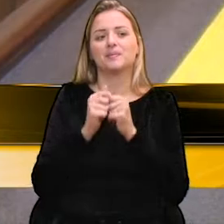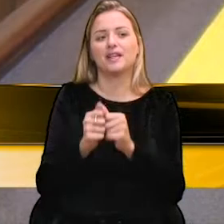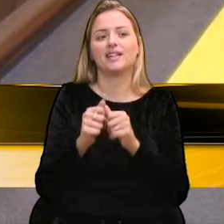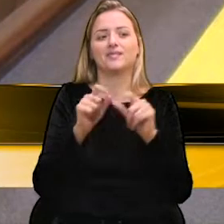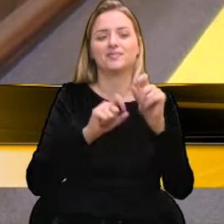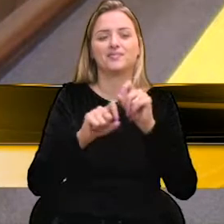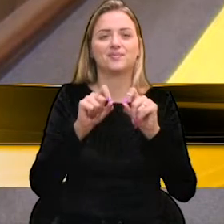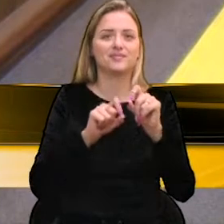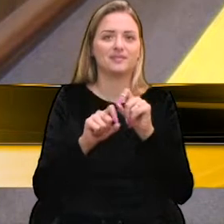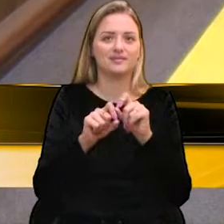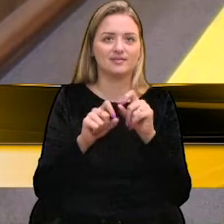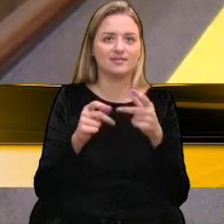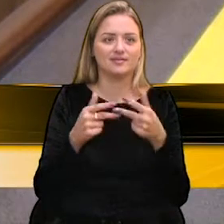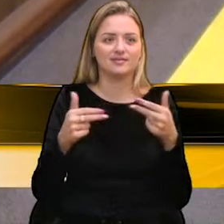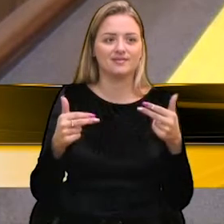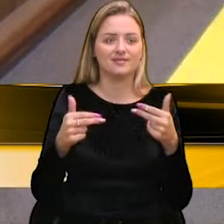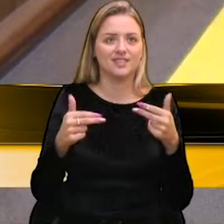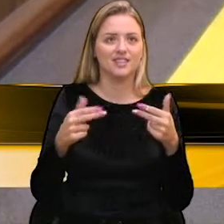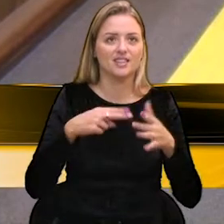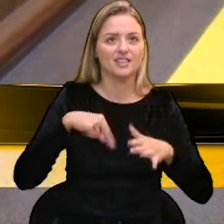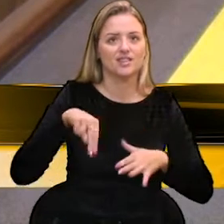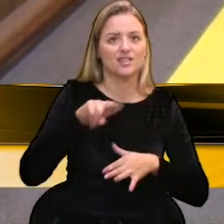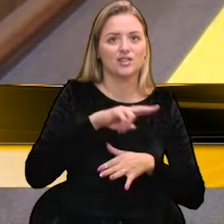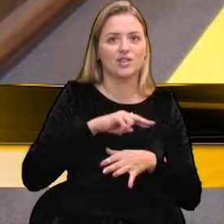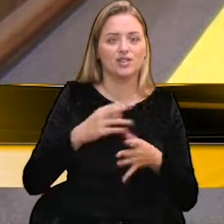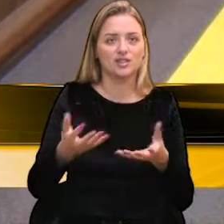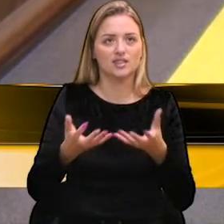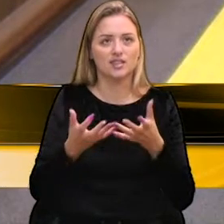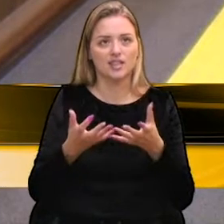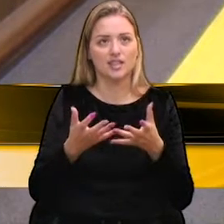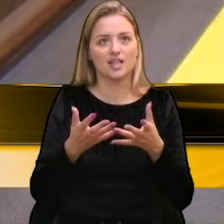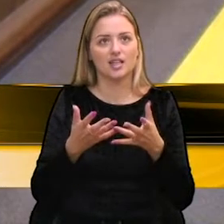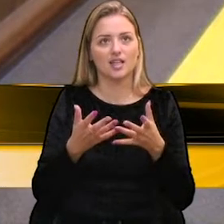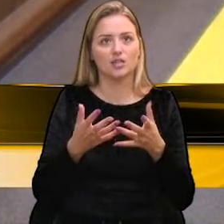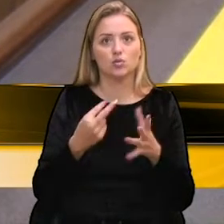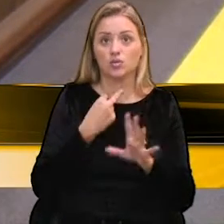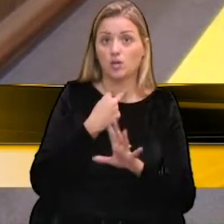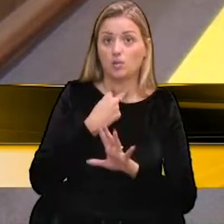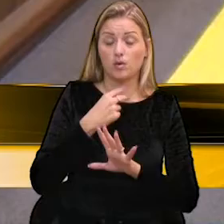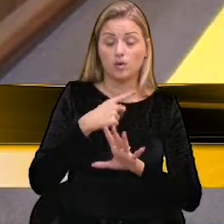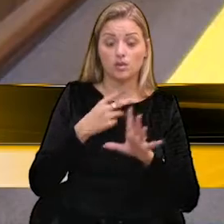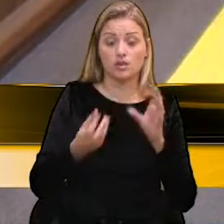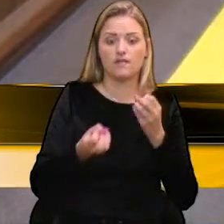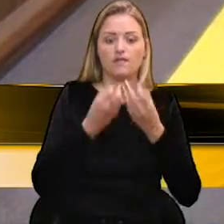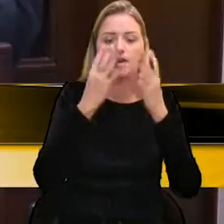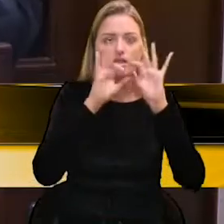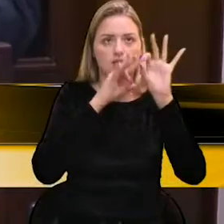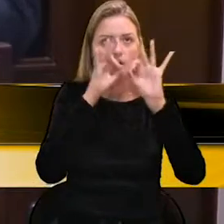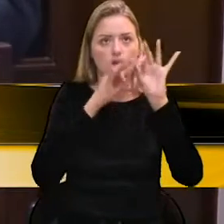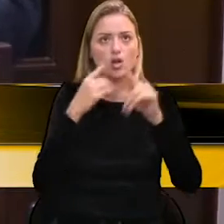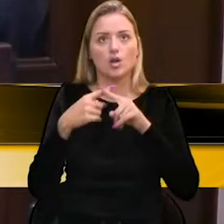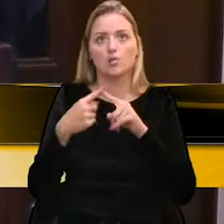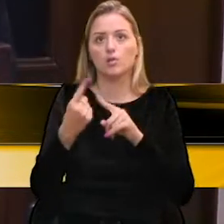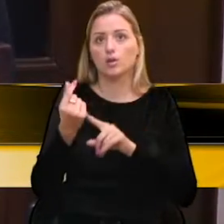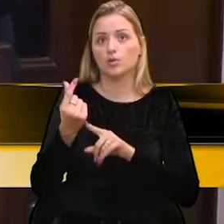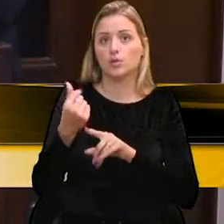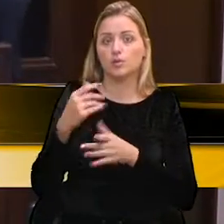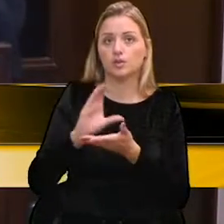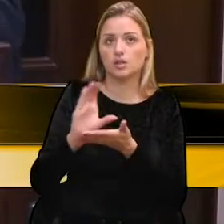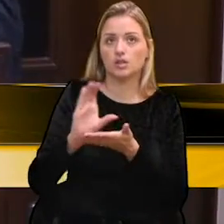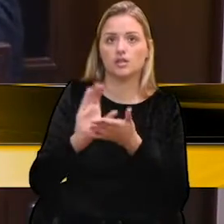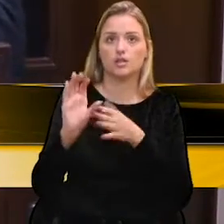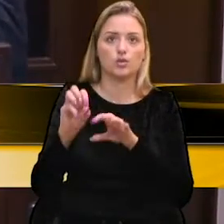Muito nós estamos lendo em que realmente não pode ter a Festa da Uva, porque esse dinheiro tem que ser empregado